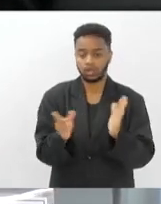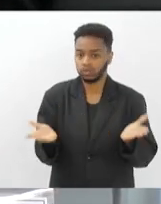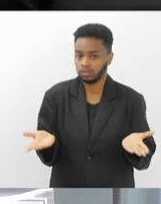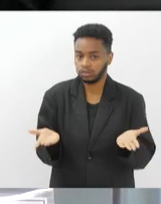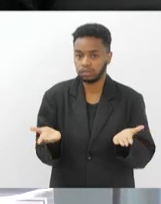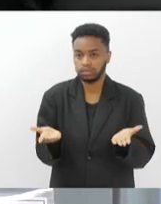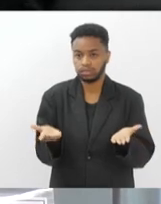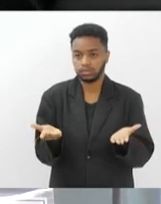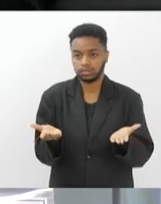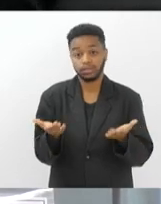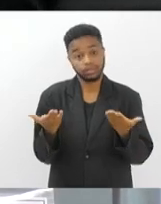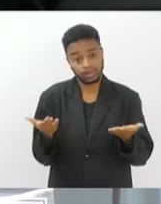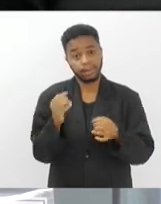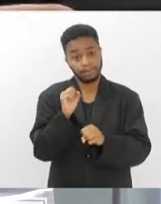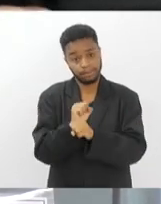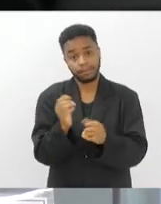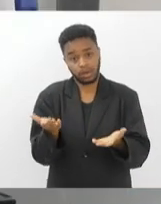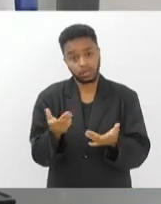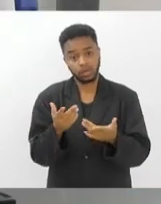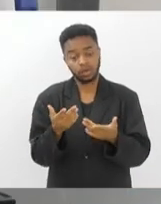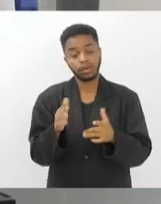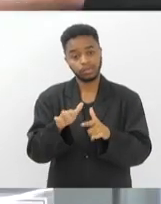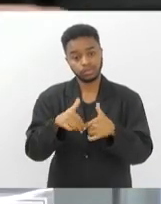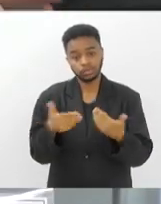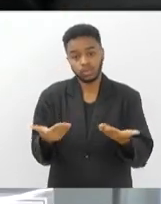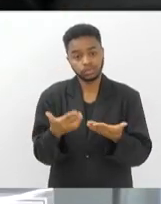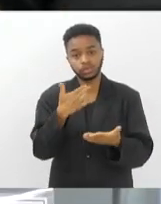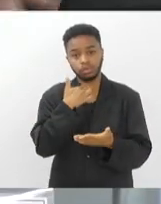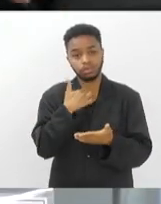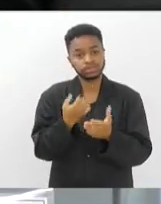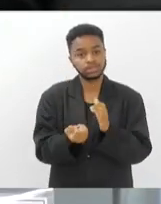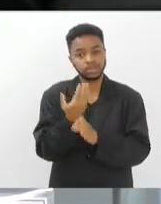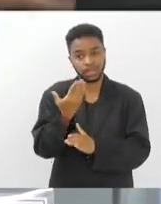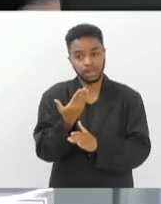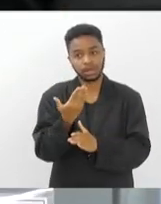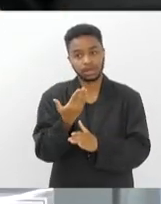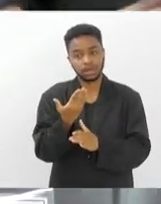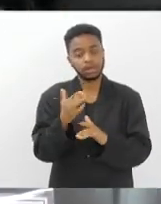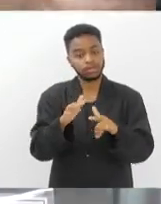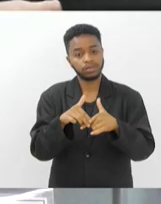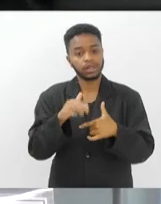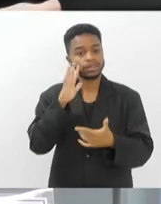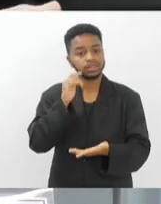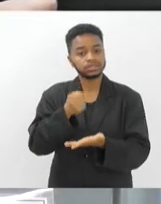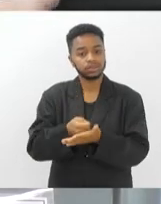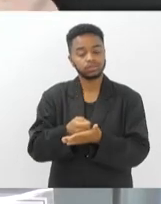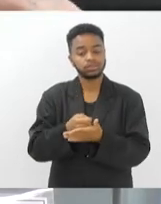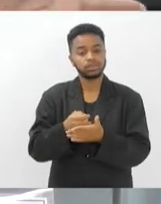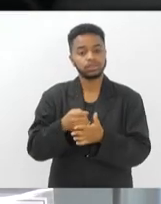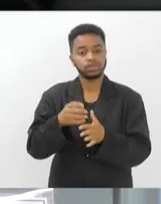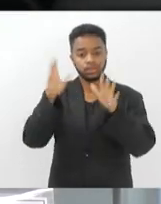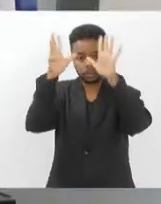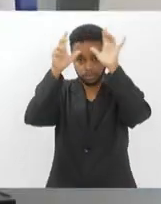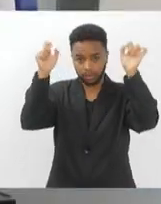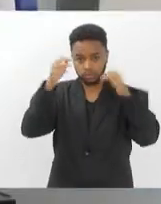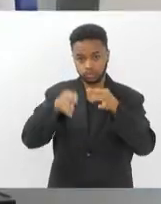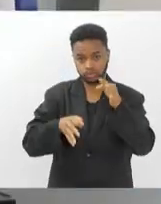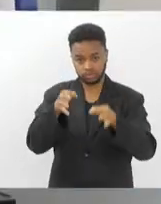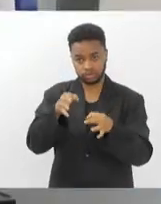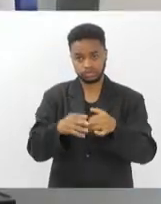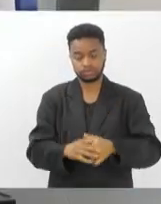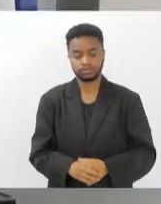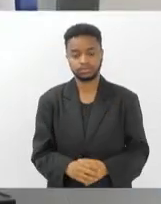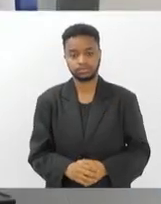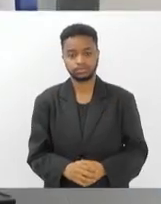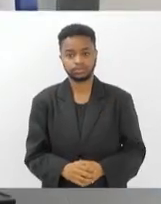baseado aí, nessa discussão, deputado Luiz Paulo. Então hoje ele não pode mais criar porque é uma decisão do TJ. Baseado nessa fala do deputado Luiz